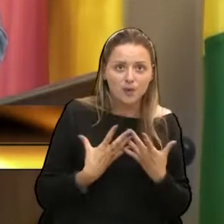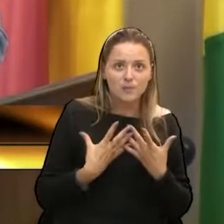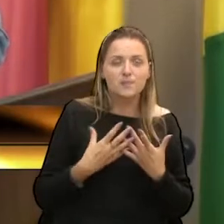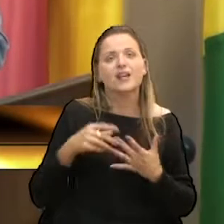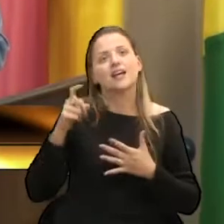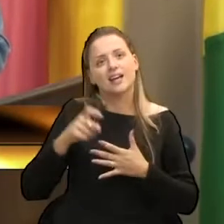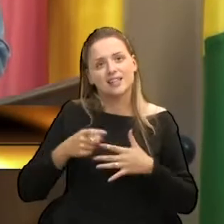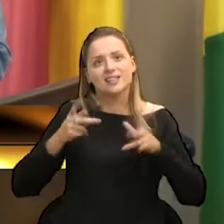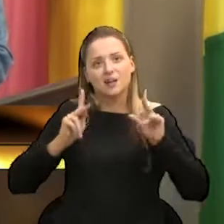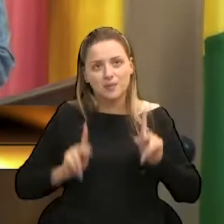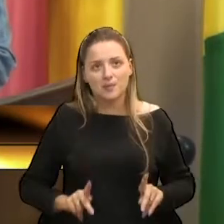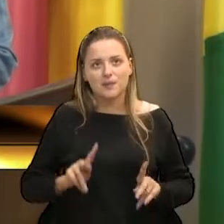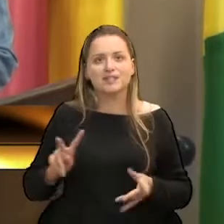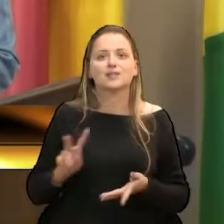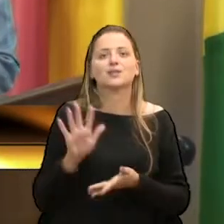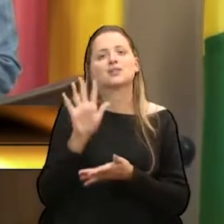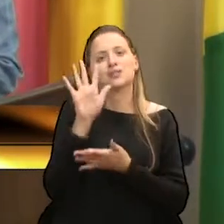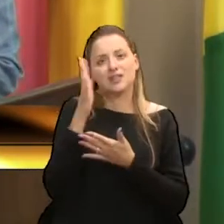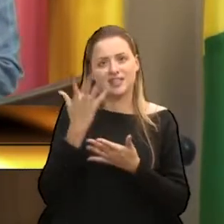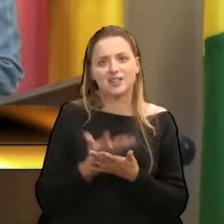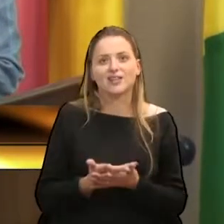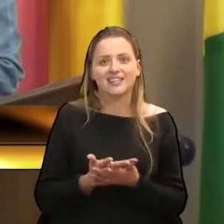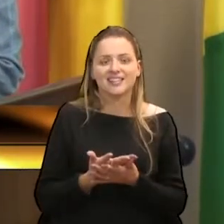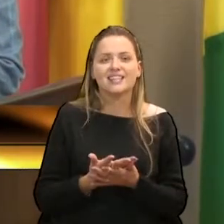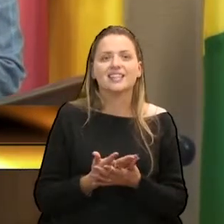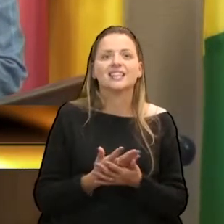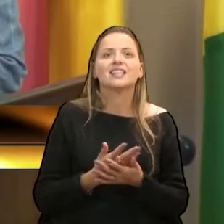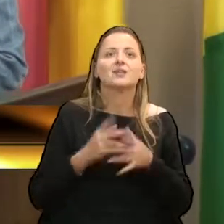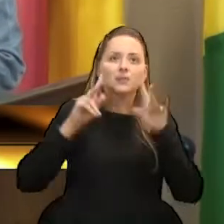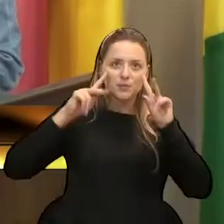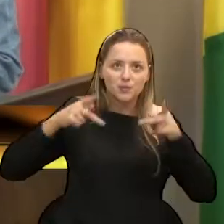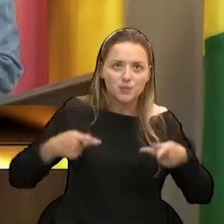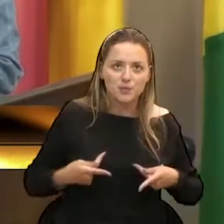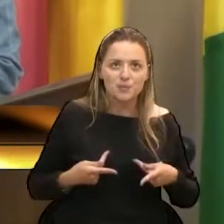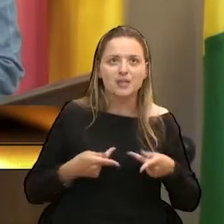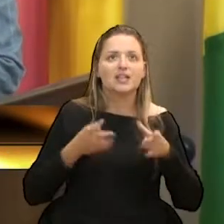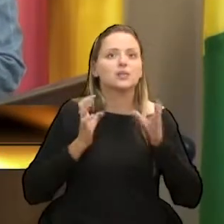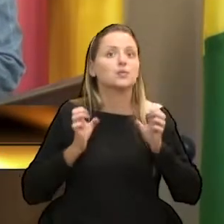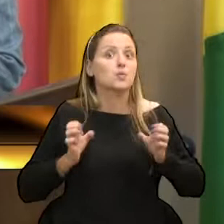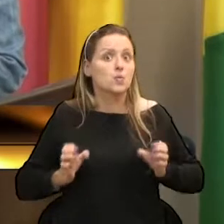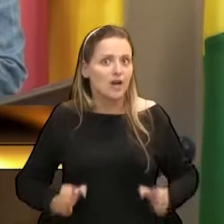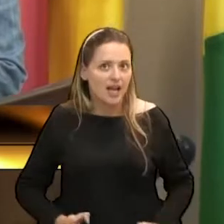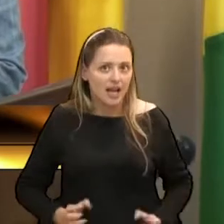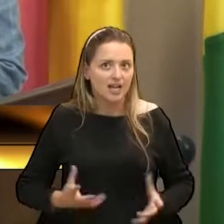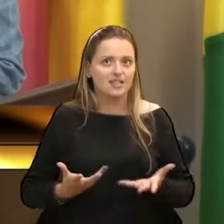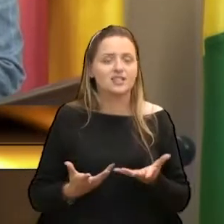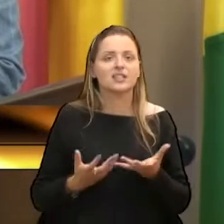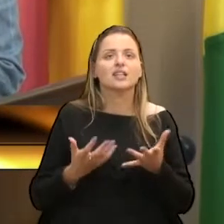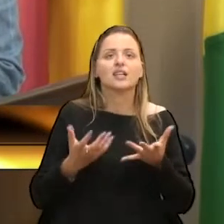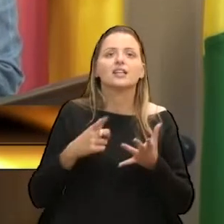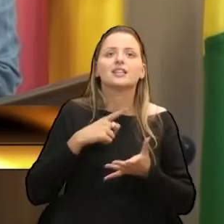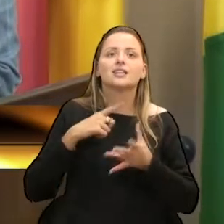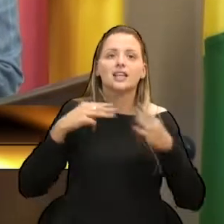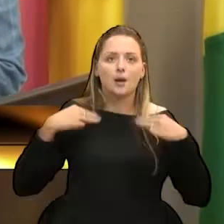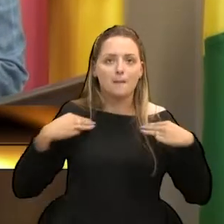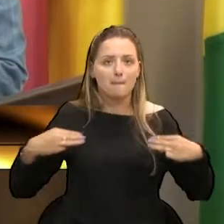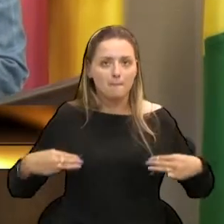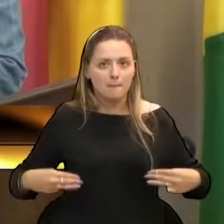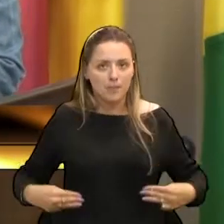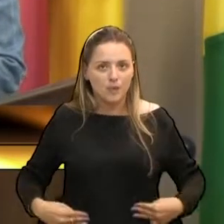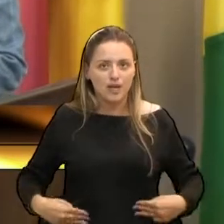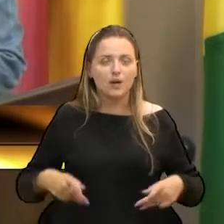uma pessoa de valores. É procurar ser um ser humano ético, é buscar ter na moral e também